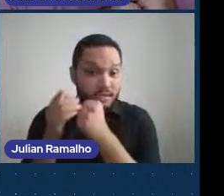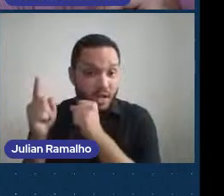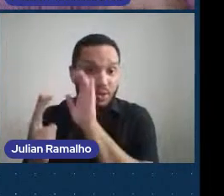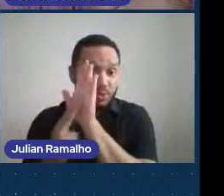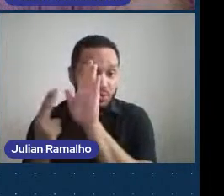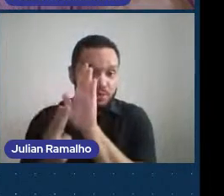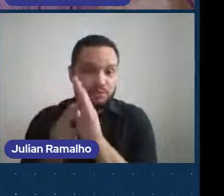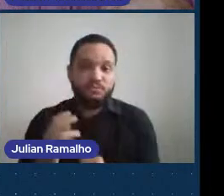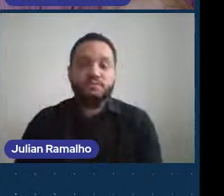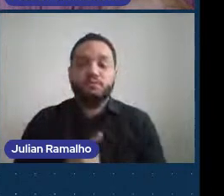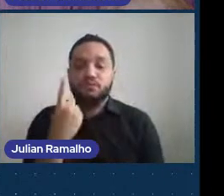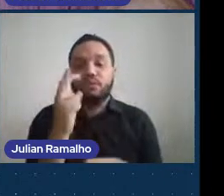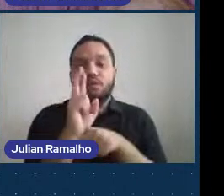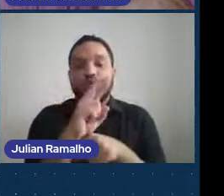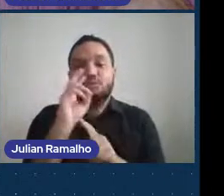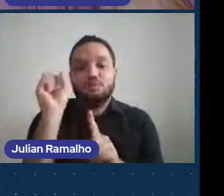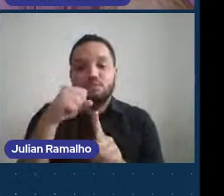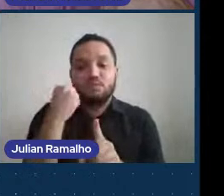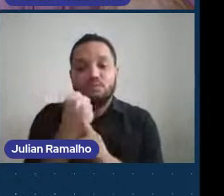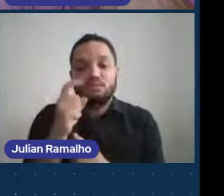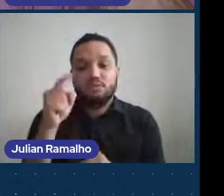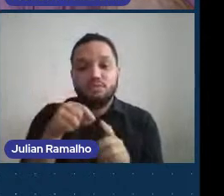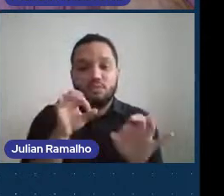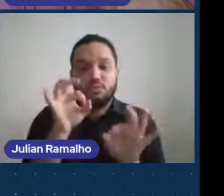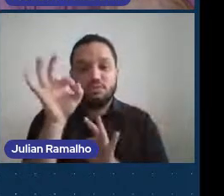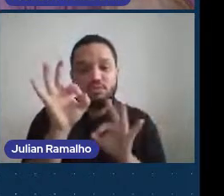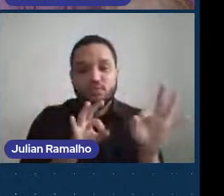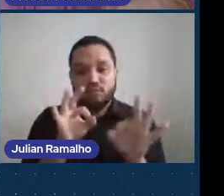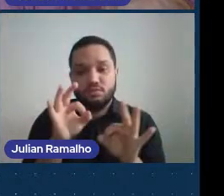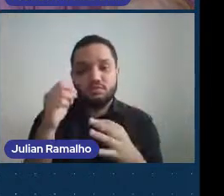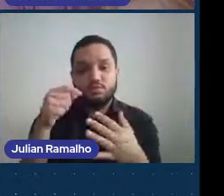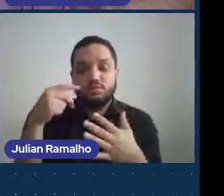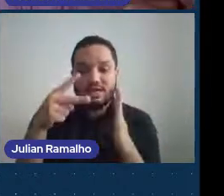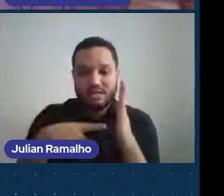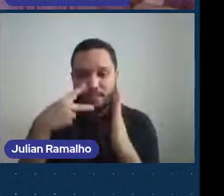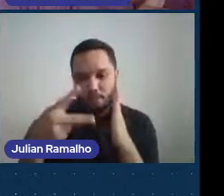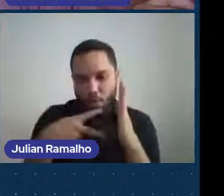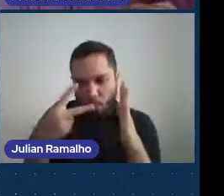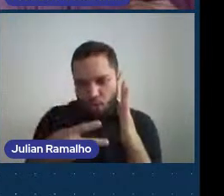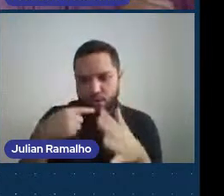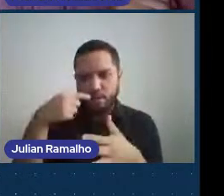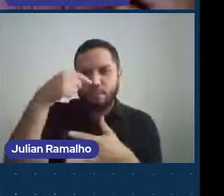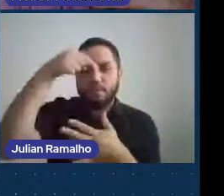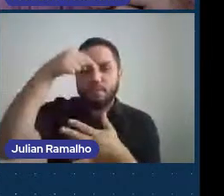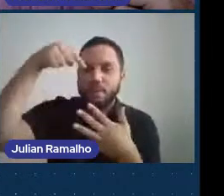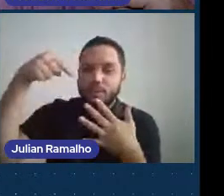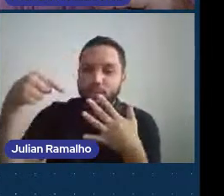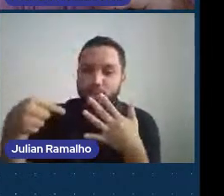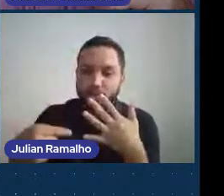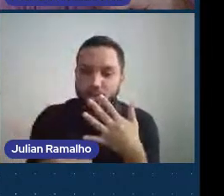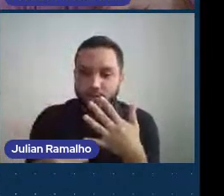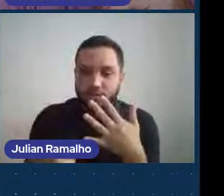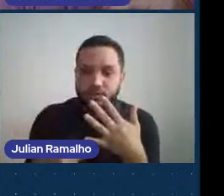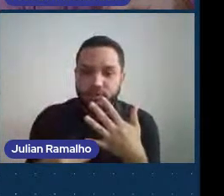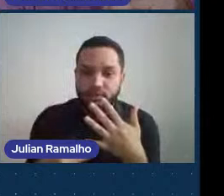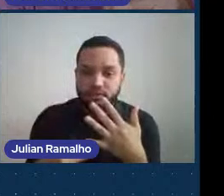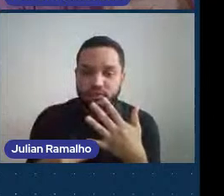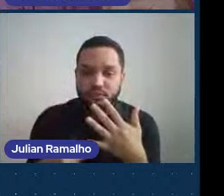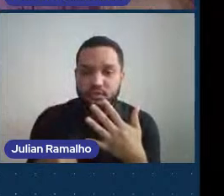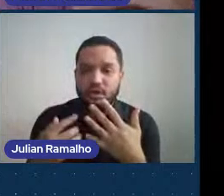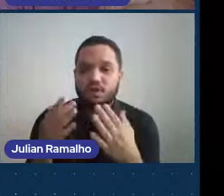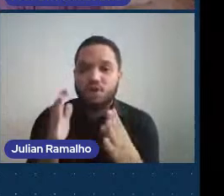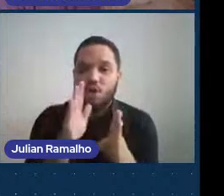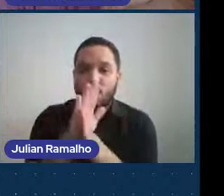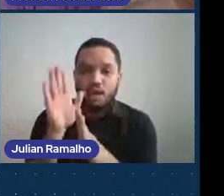Uma representação social, ela é organizada por elementos simbólicos que orientam a prática dos indivíduos em